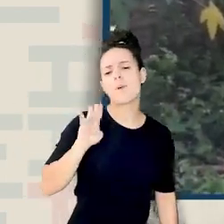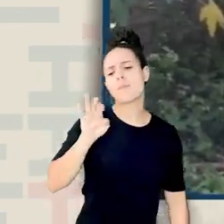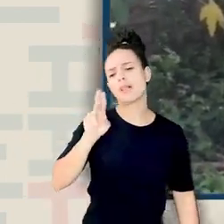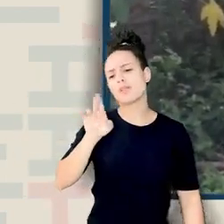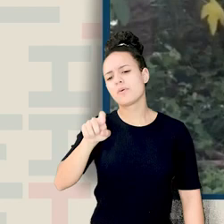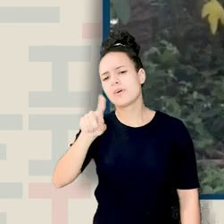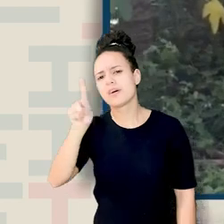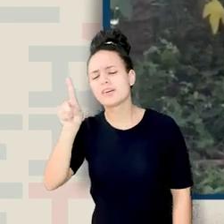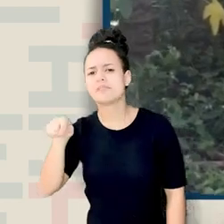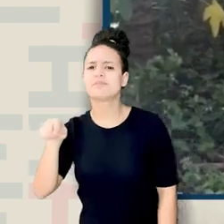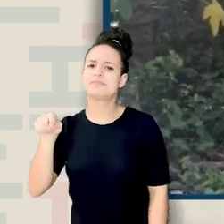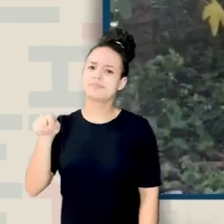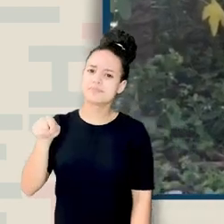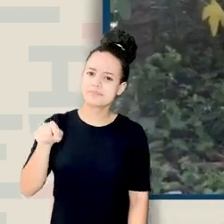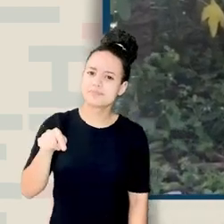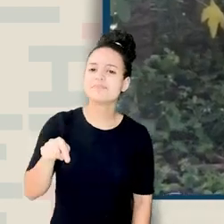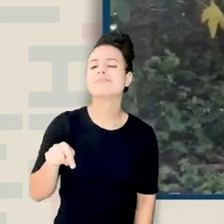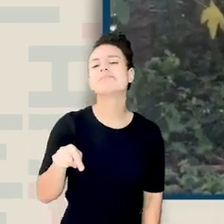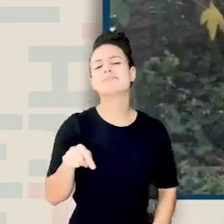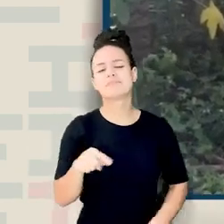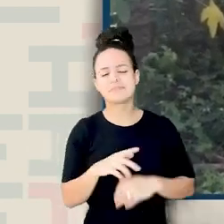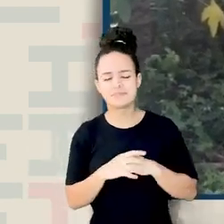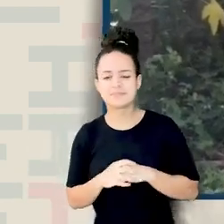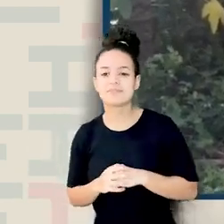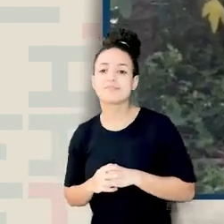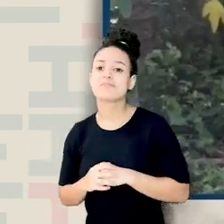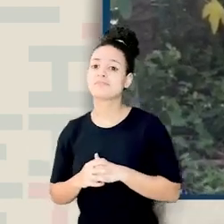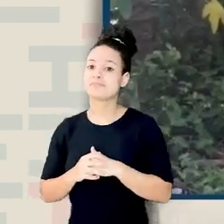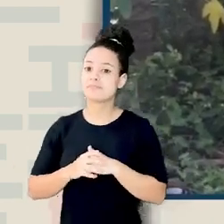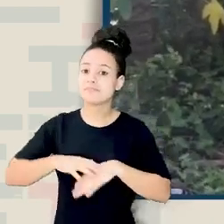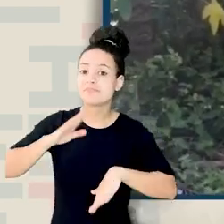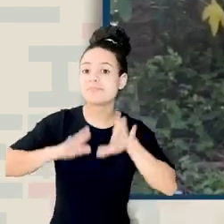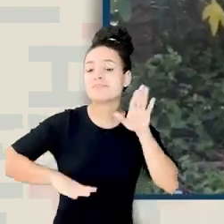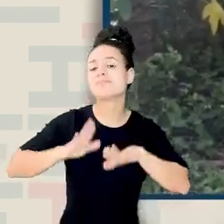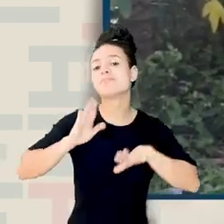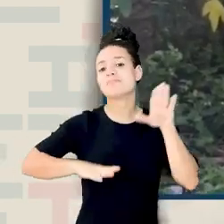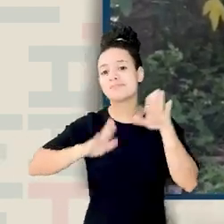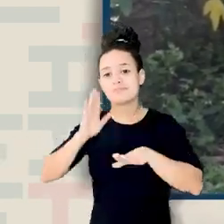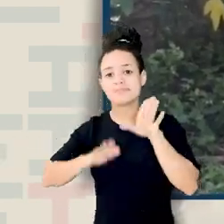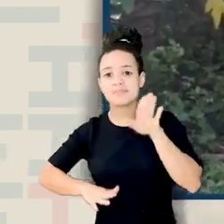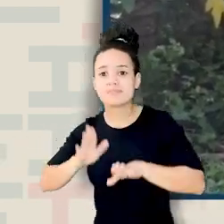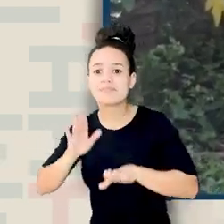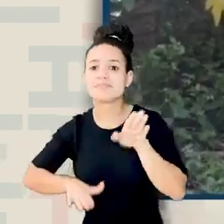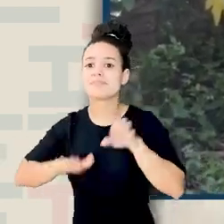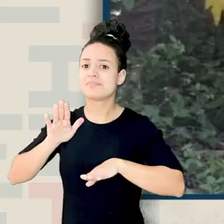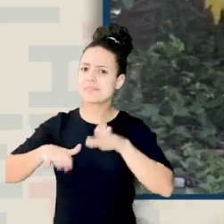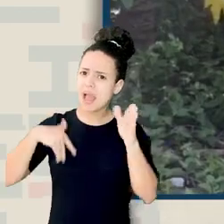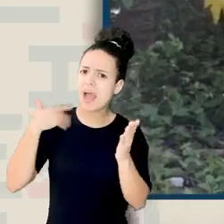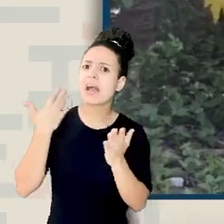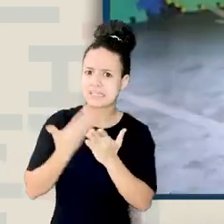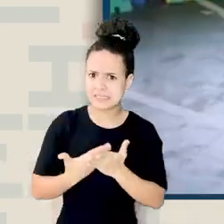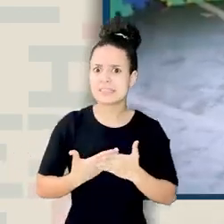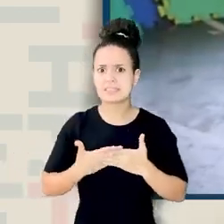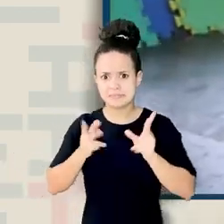baluaê a totô, meu tambor ainda toca